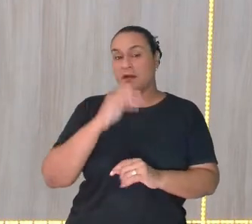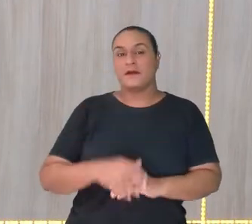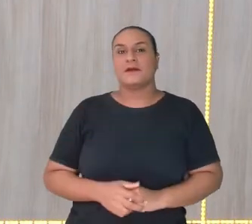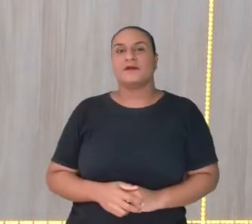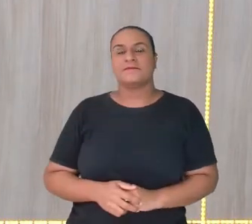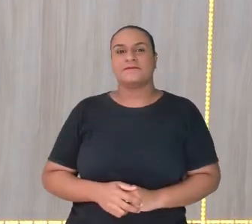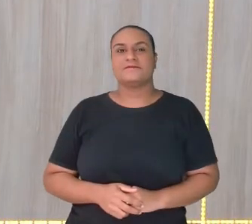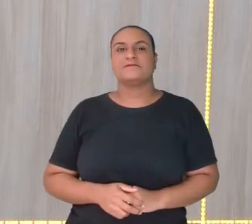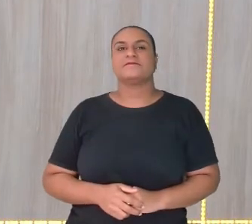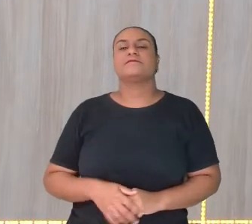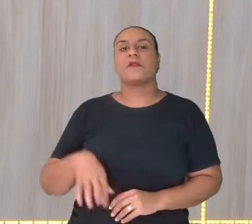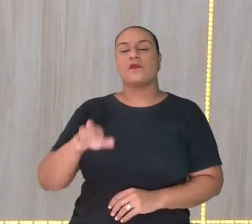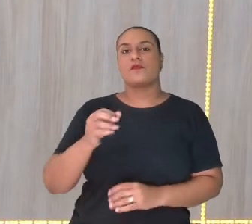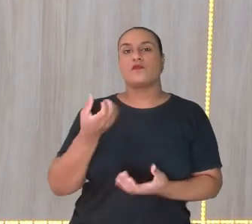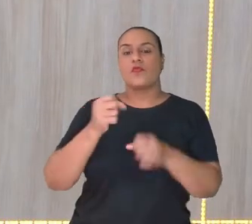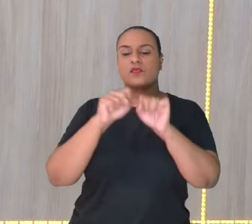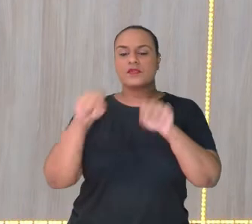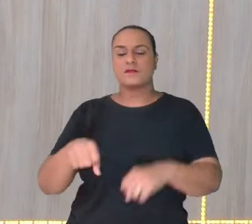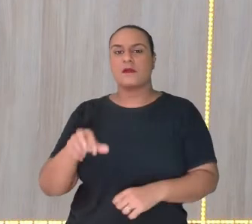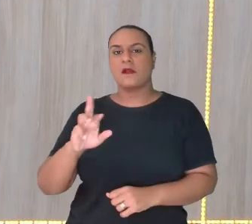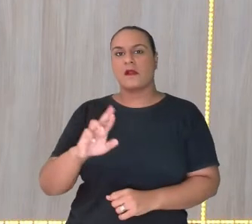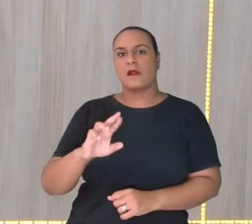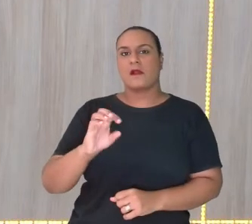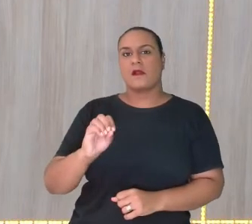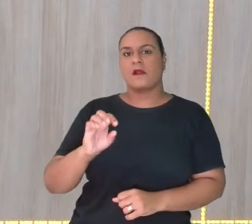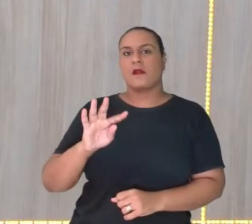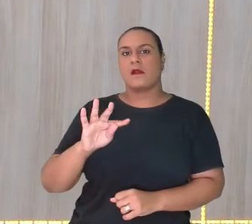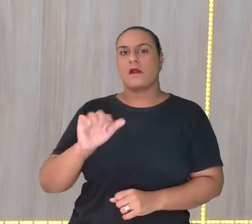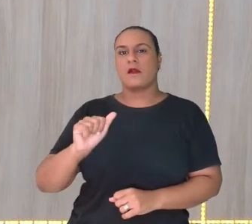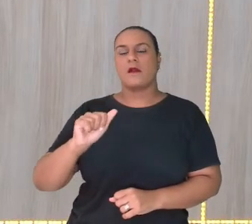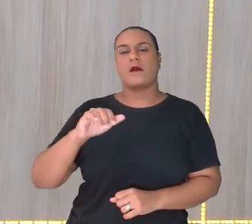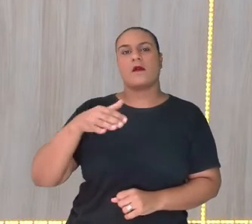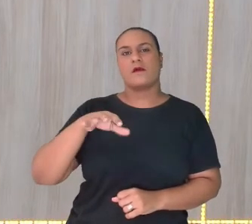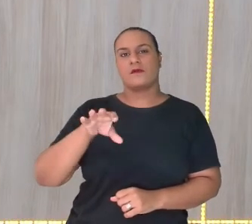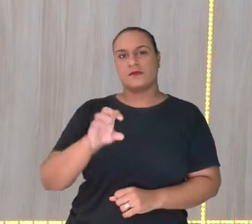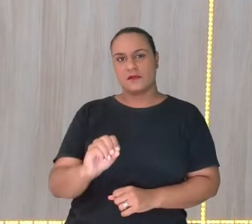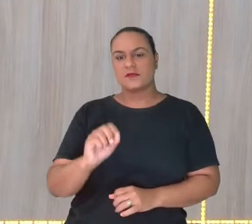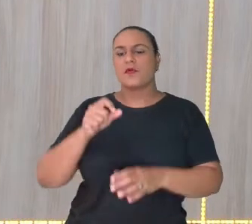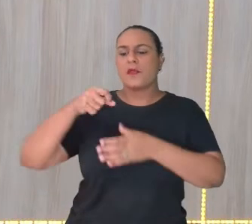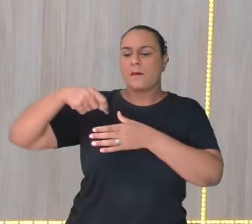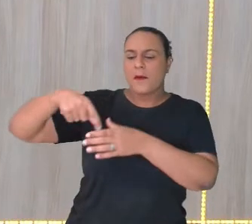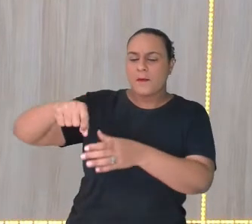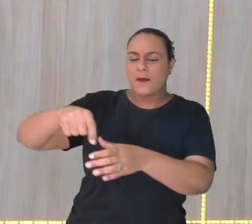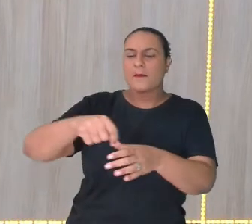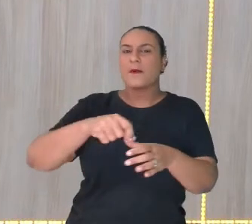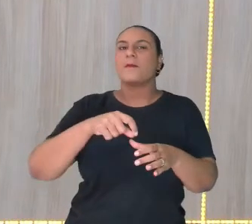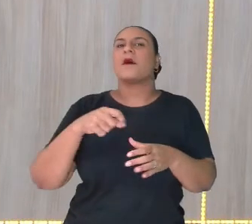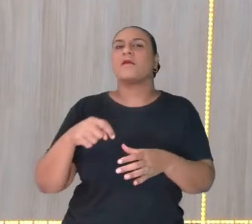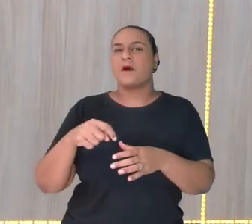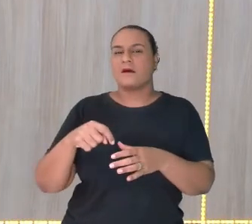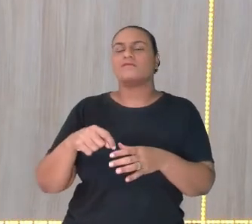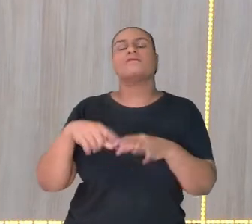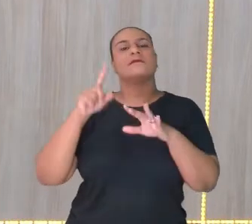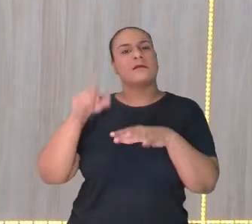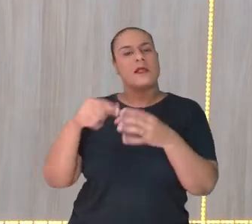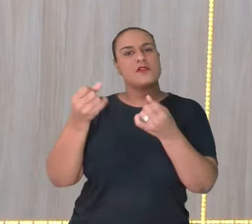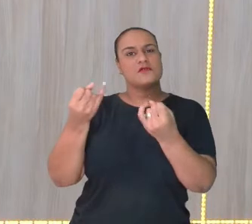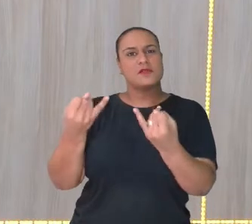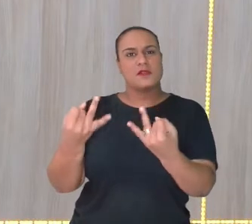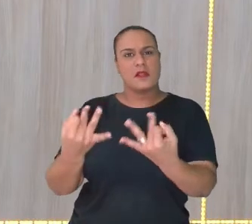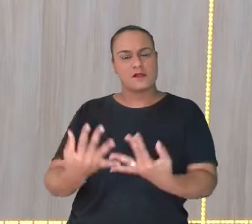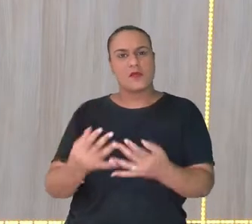de rotação de culturas, né? Então é isso, né, que nos aponta o vídeo. Ele fala sobre um